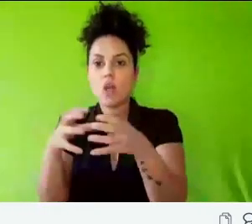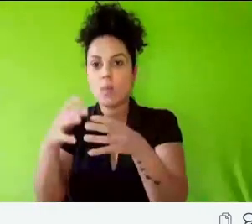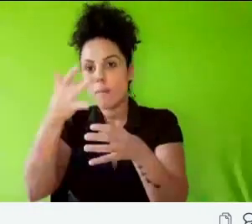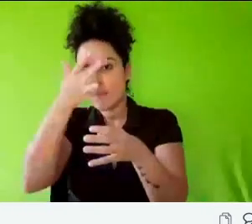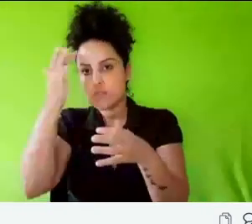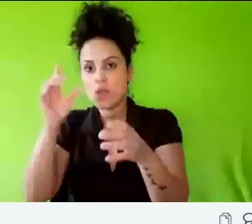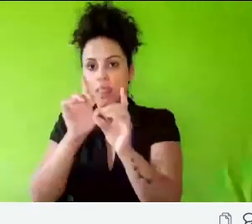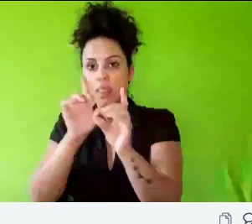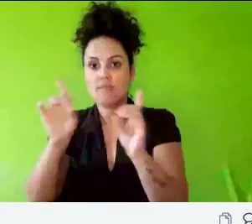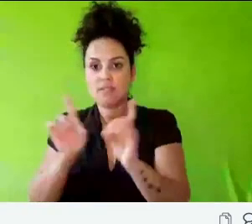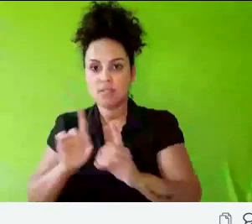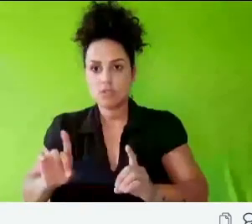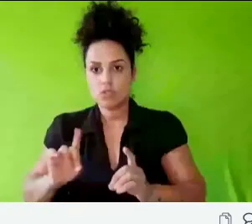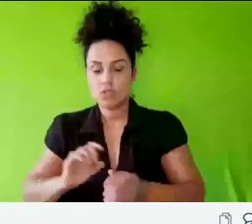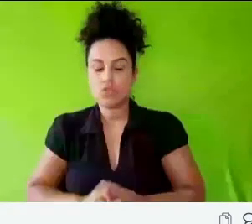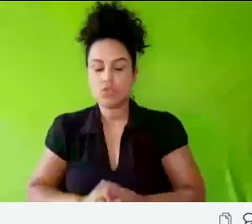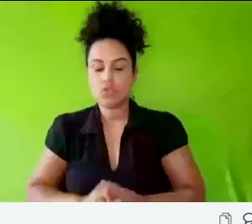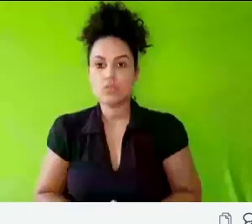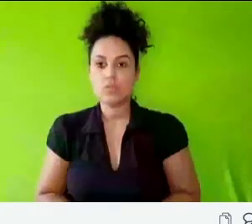deficiência.